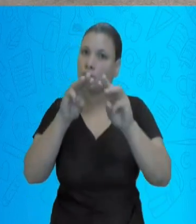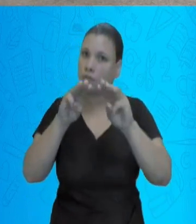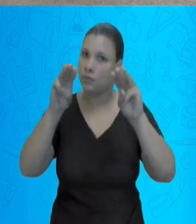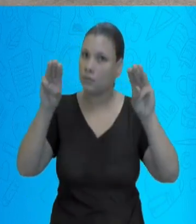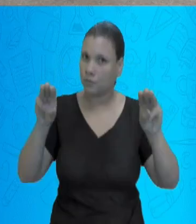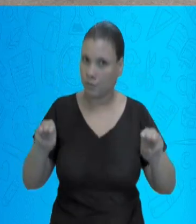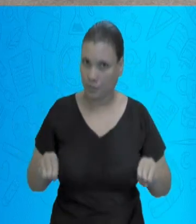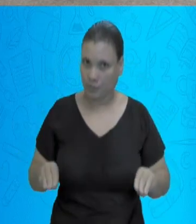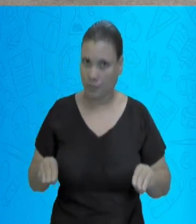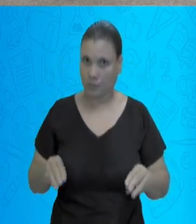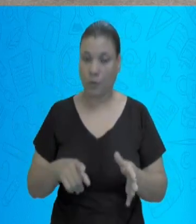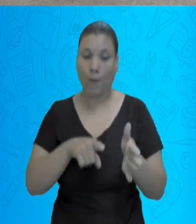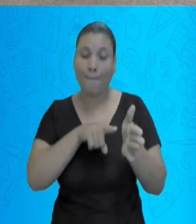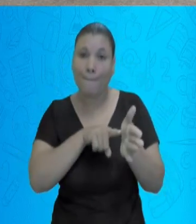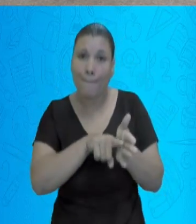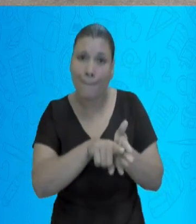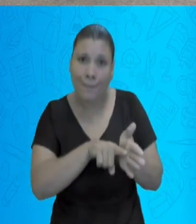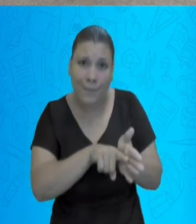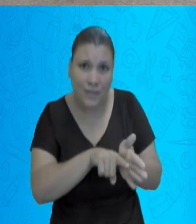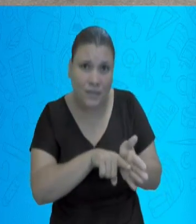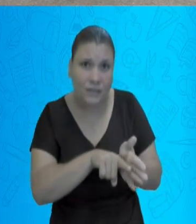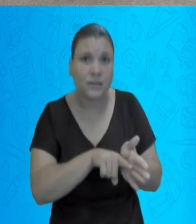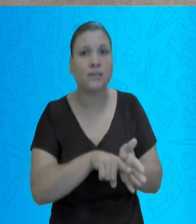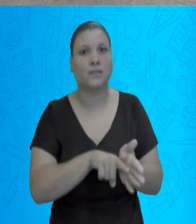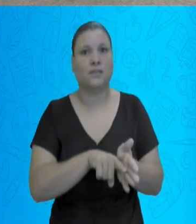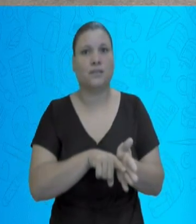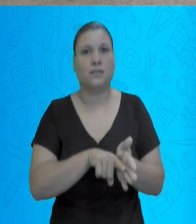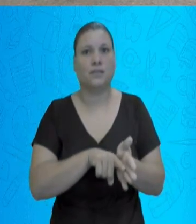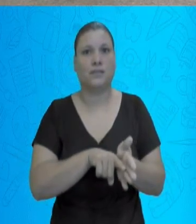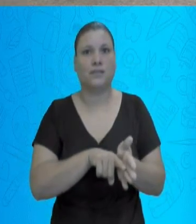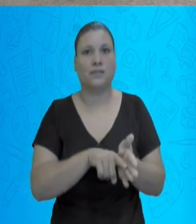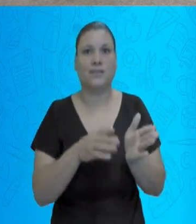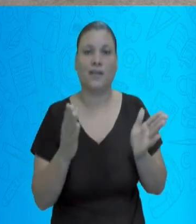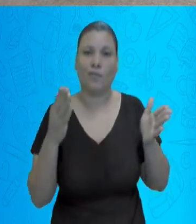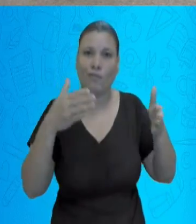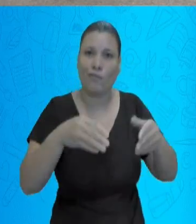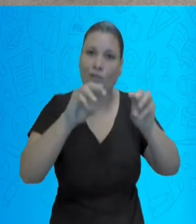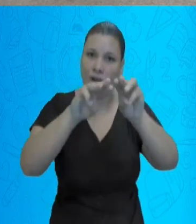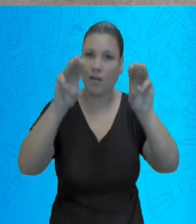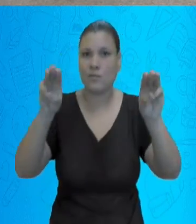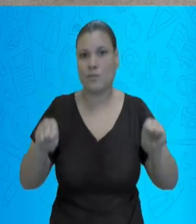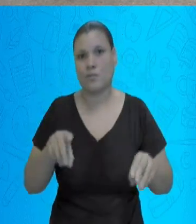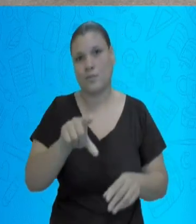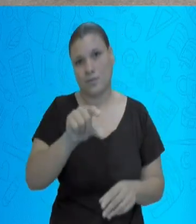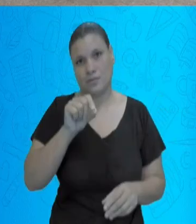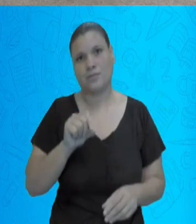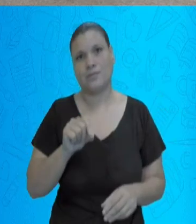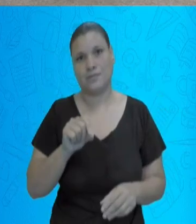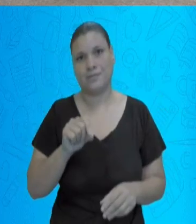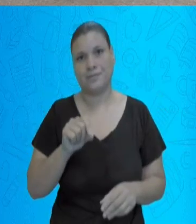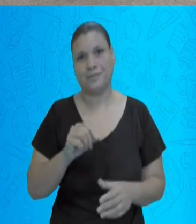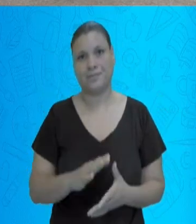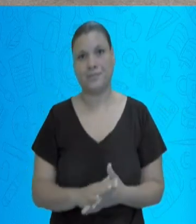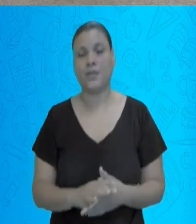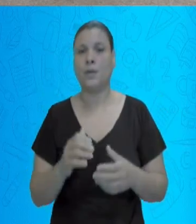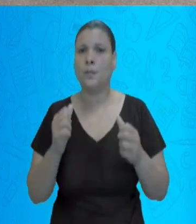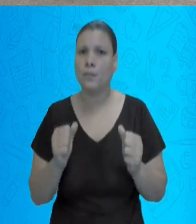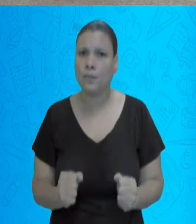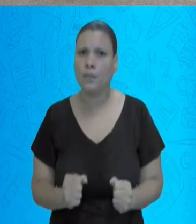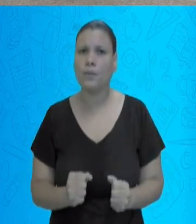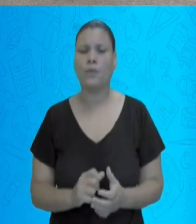pode conversar com as pessoas da sua família que já visitaram algum museu, ou algum amigo, ou alguém conhecido,